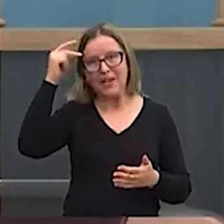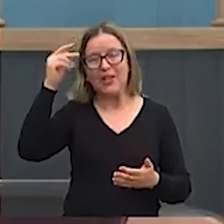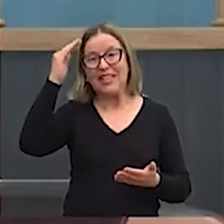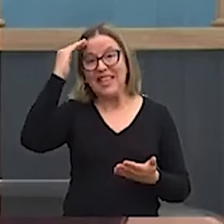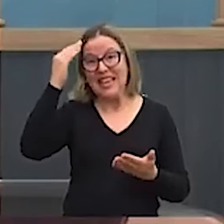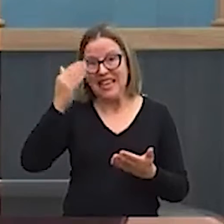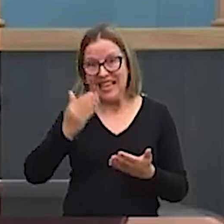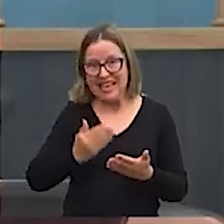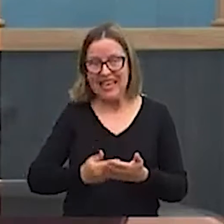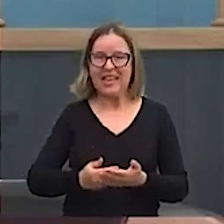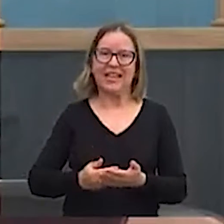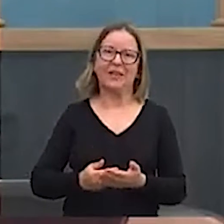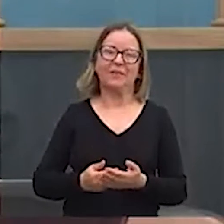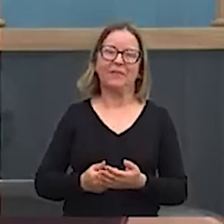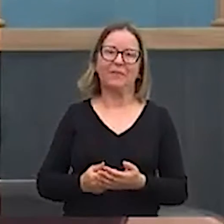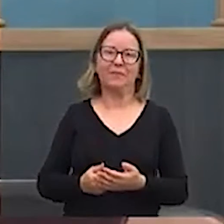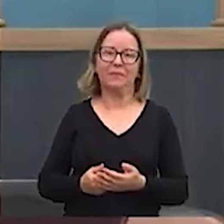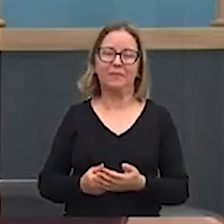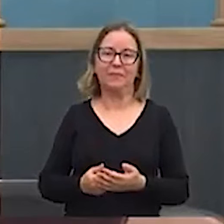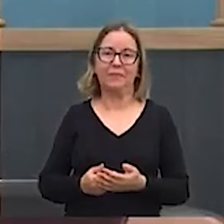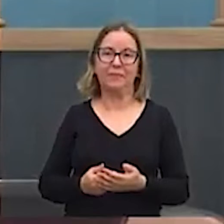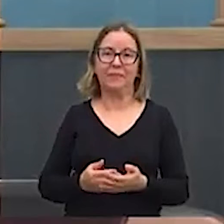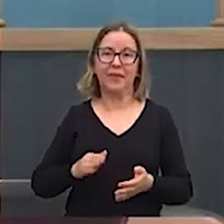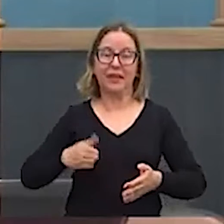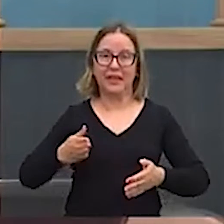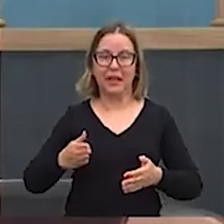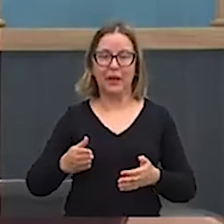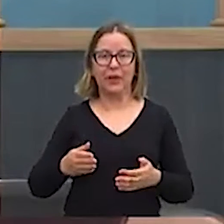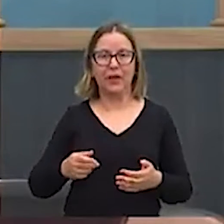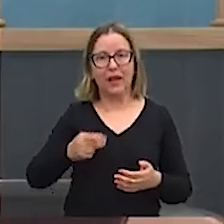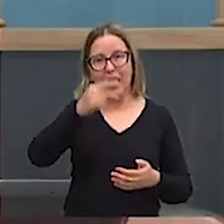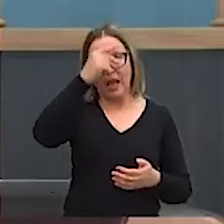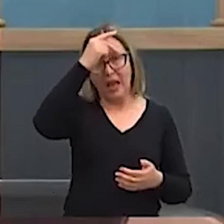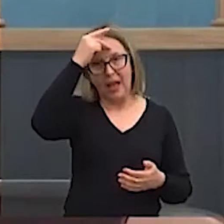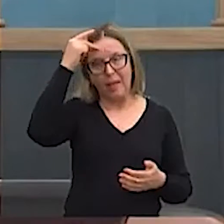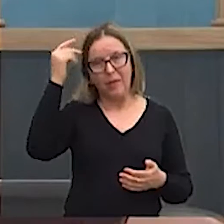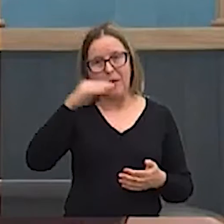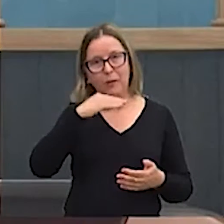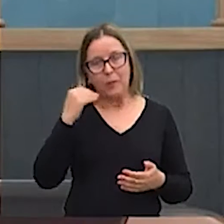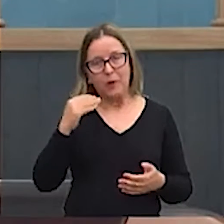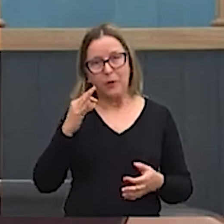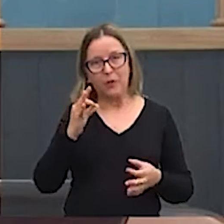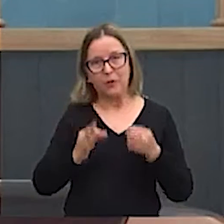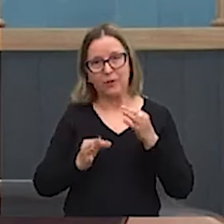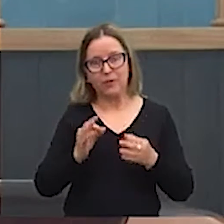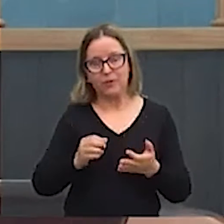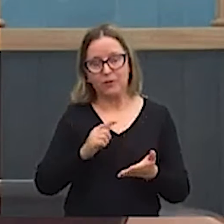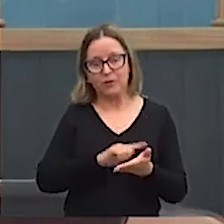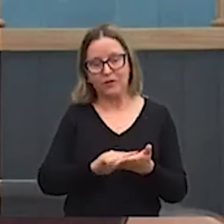Então nós vemos aqui claramente que quem morreu justificado está do pecado.